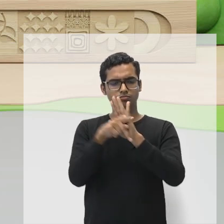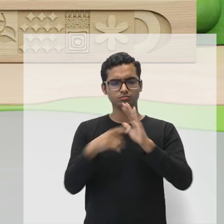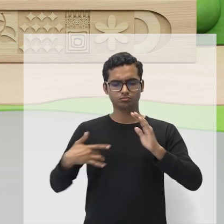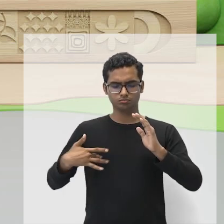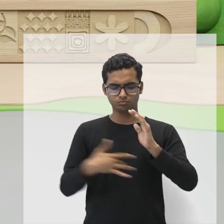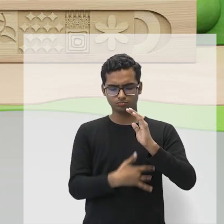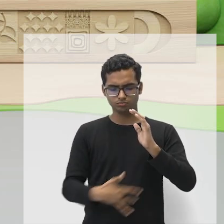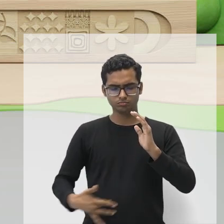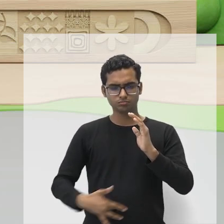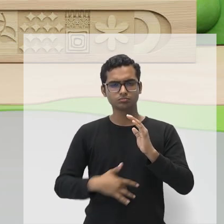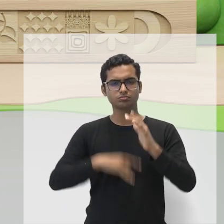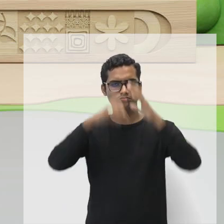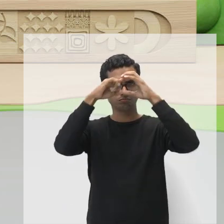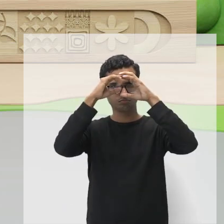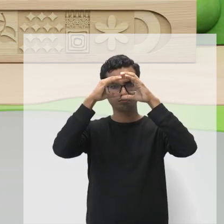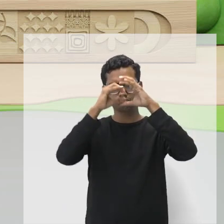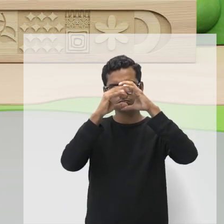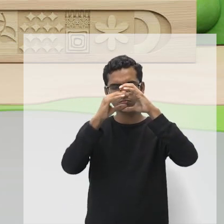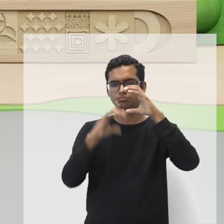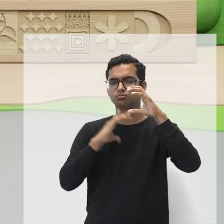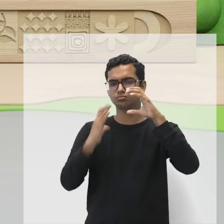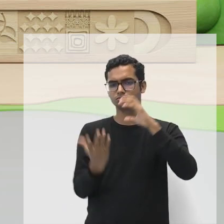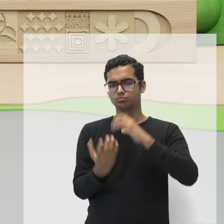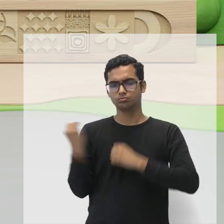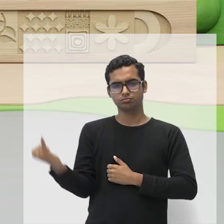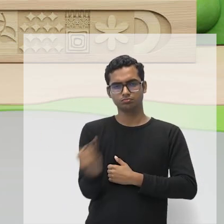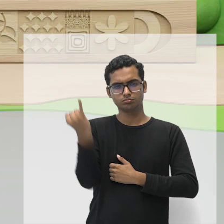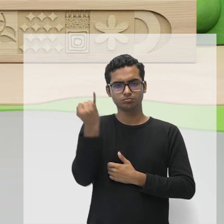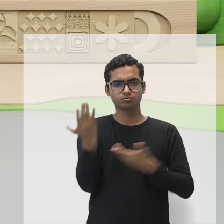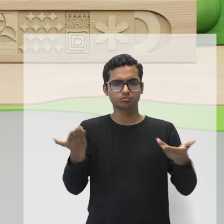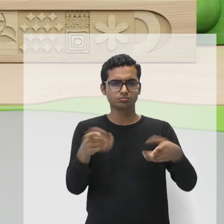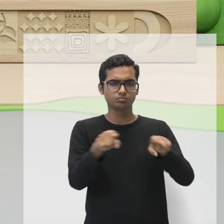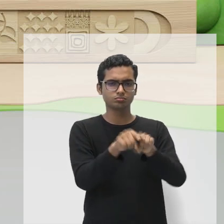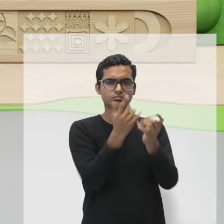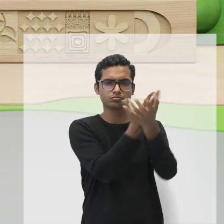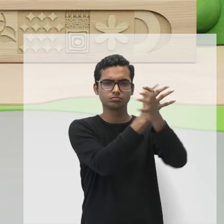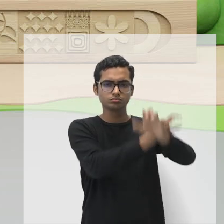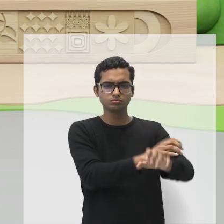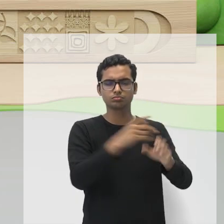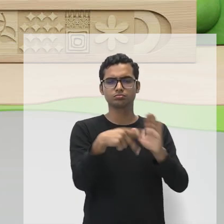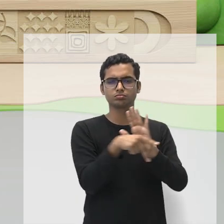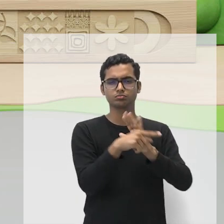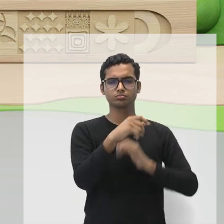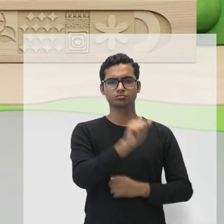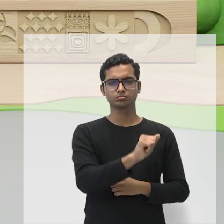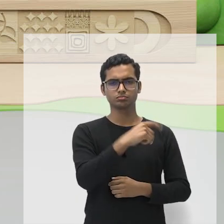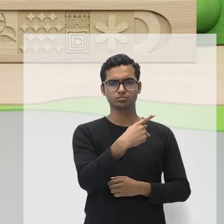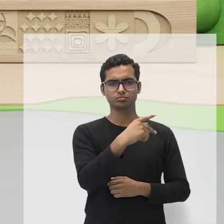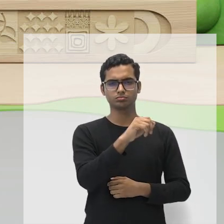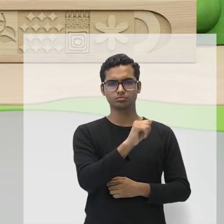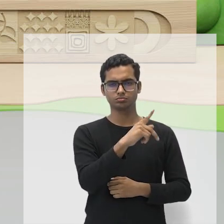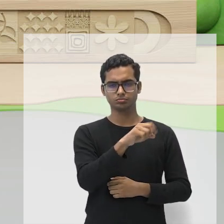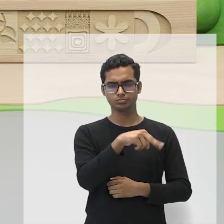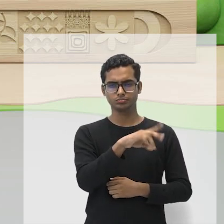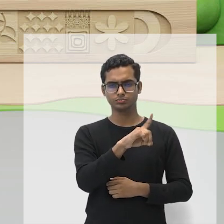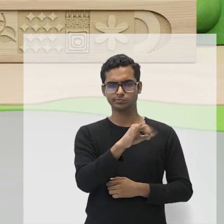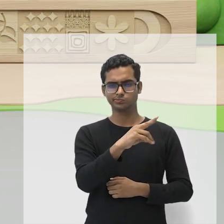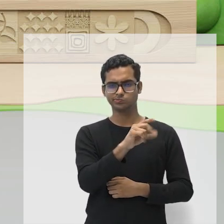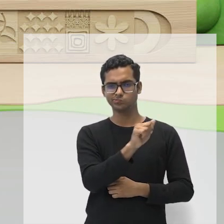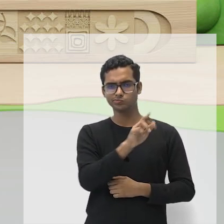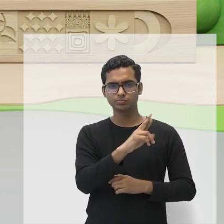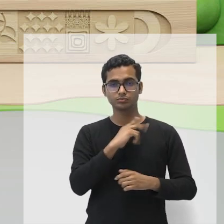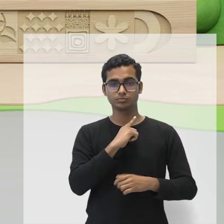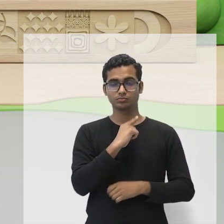de órgãos vitais. O nosso esqueleto apendicular tem 126 ossos e